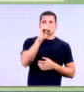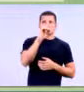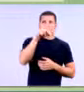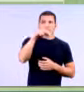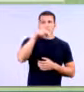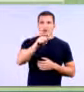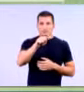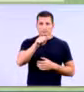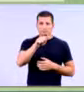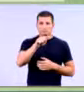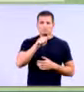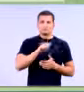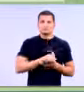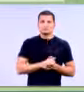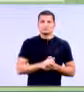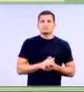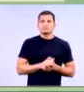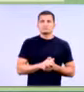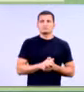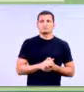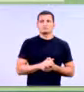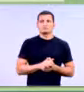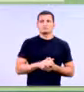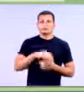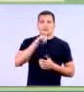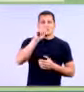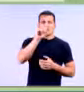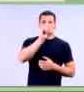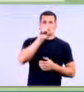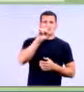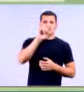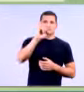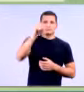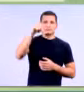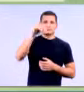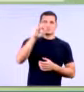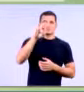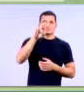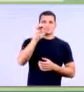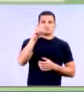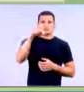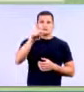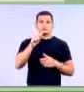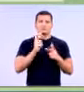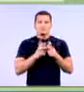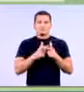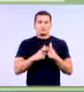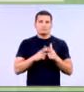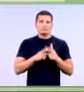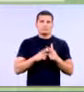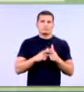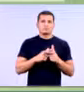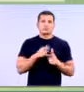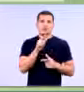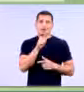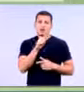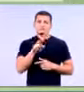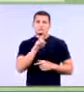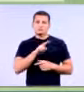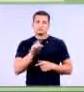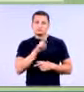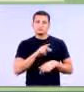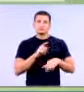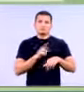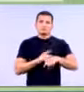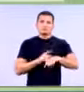e assíncrona, especialmente assíncrona, porque na maioria das vezes ela utiliza espaços e tempos